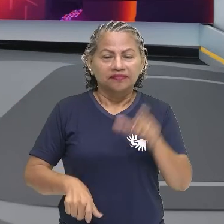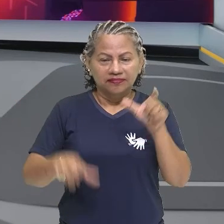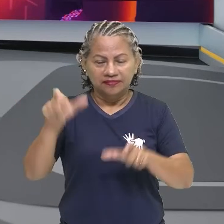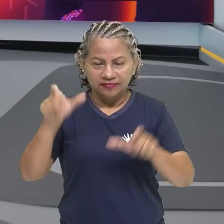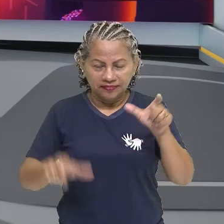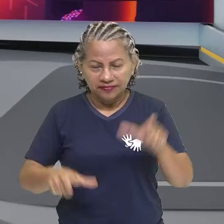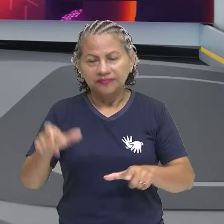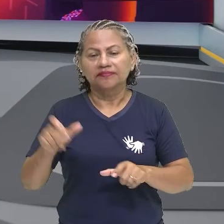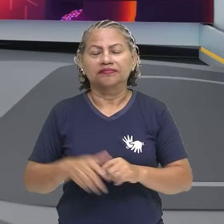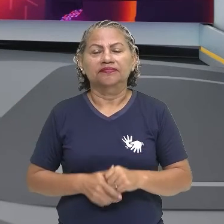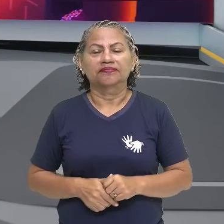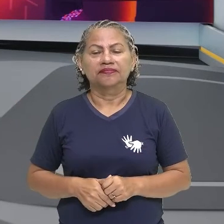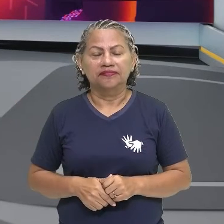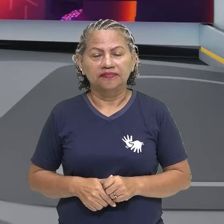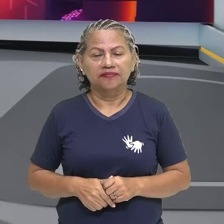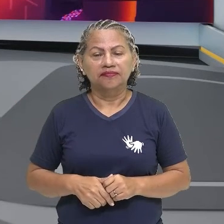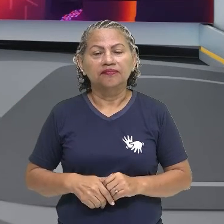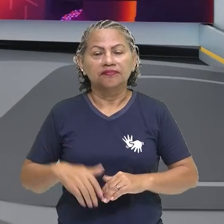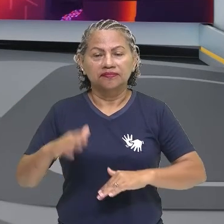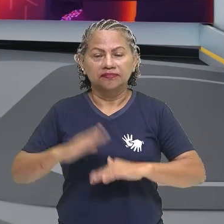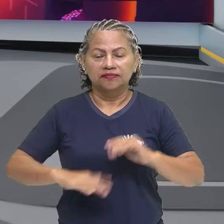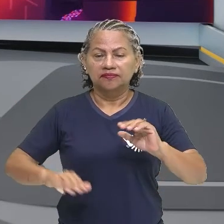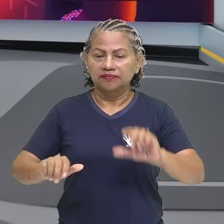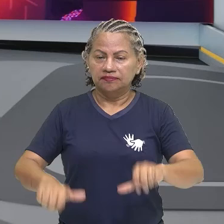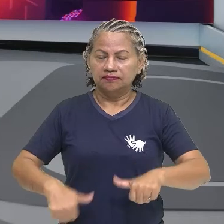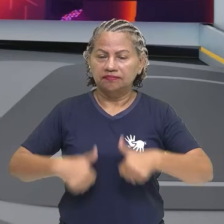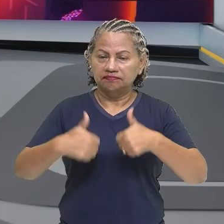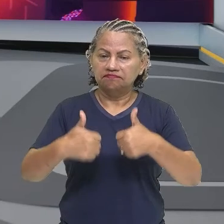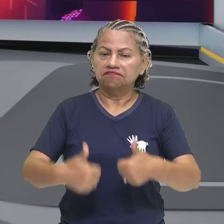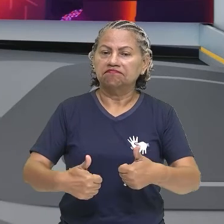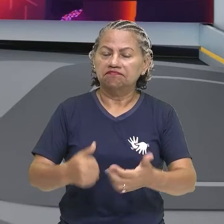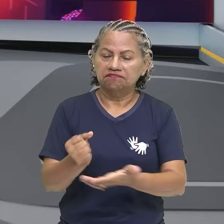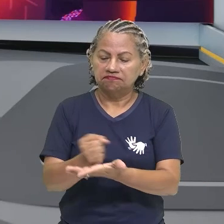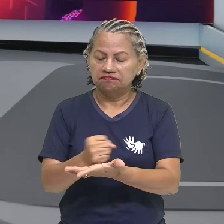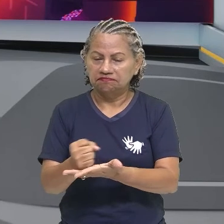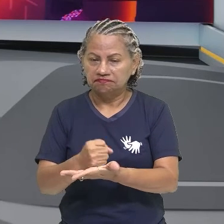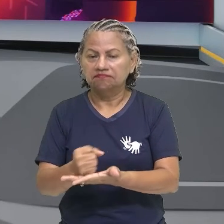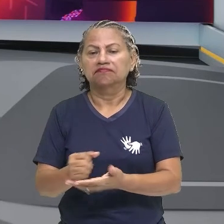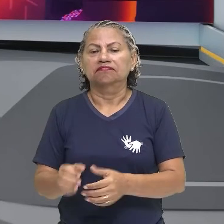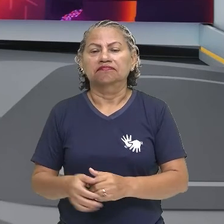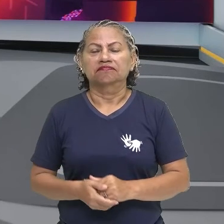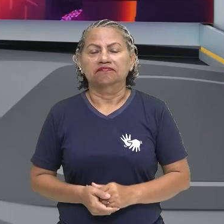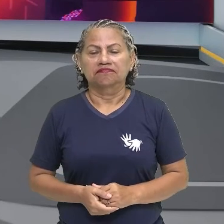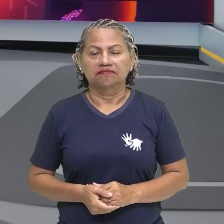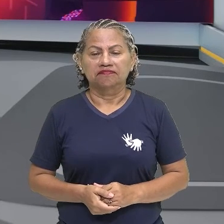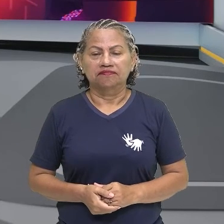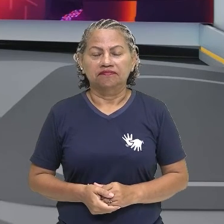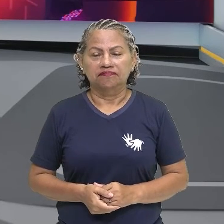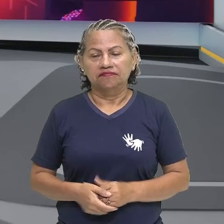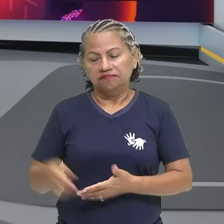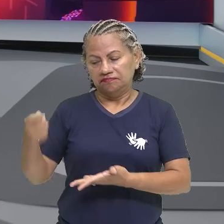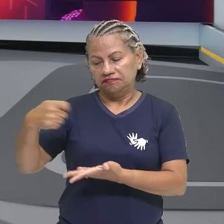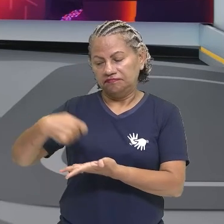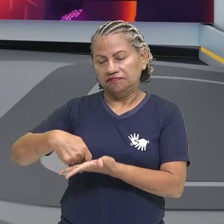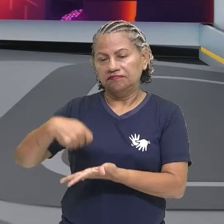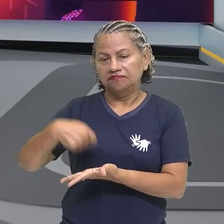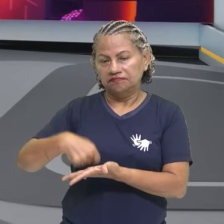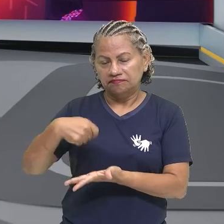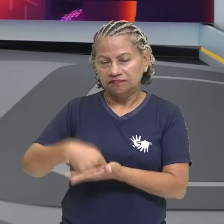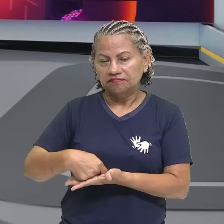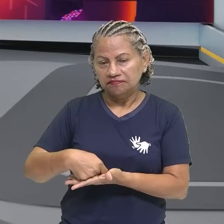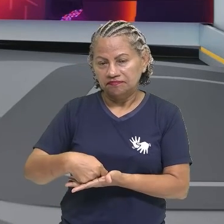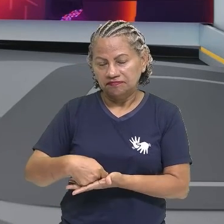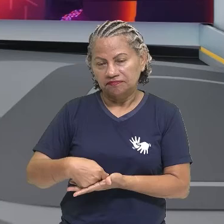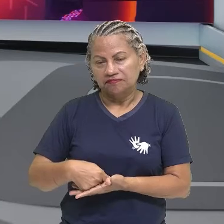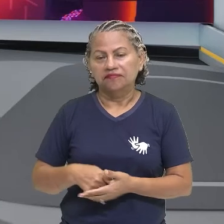termo ele utilizando? Tem atletas de games, que são os cyberatletas, que recebem não exatamente como o